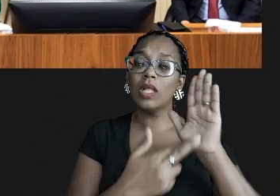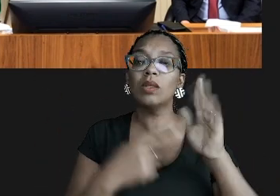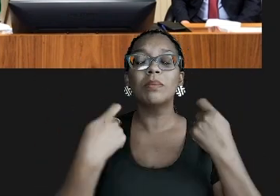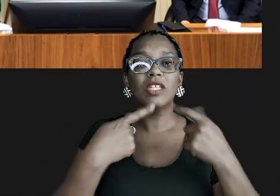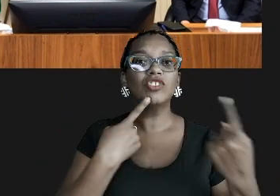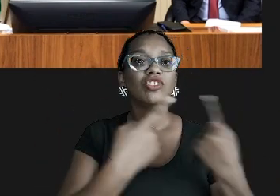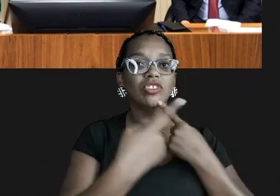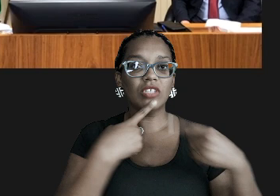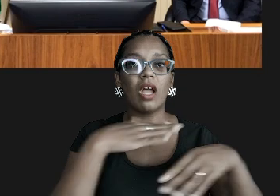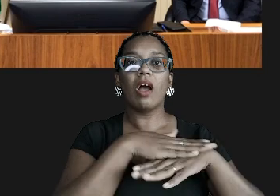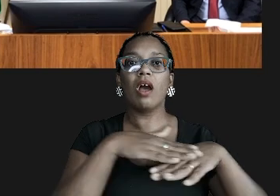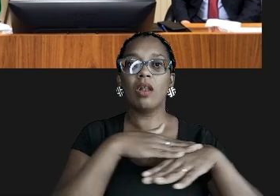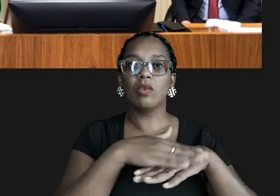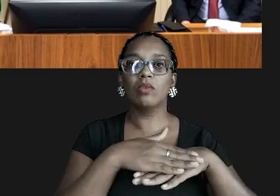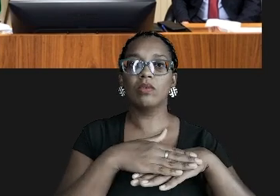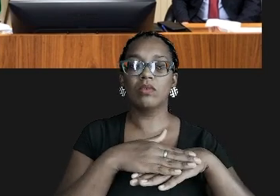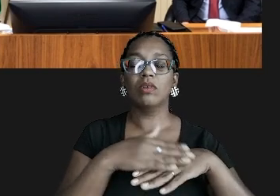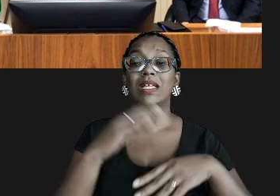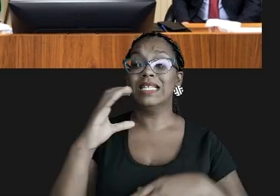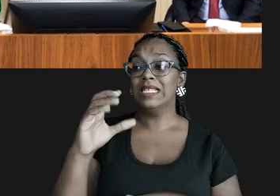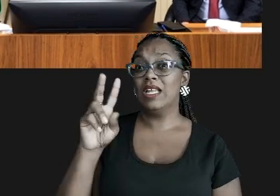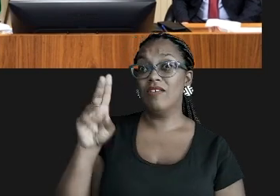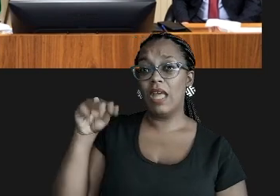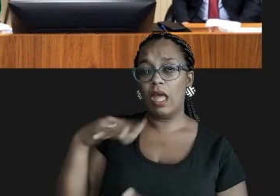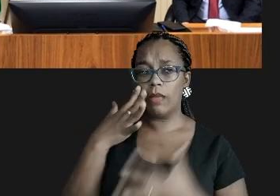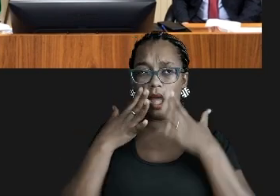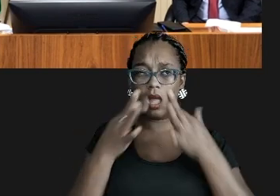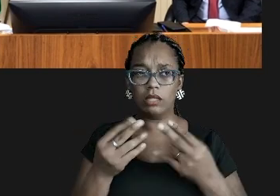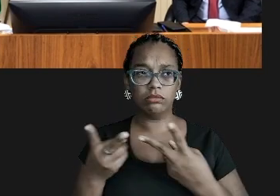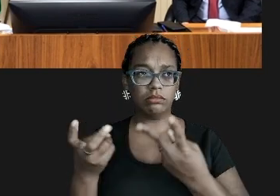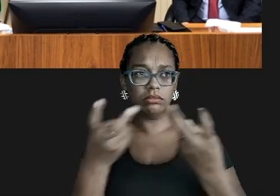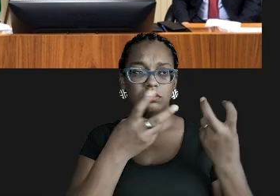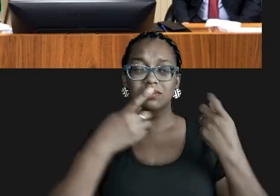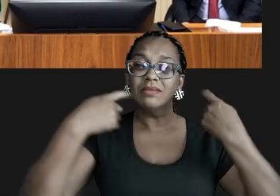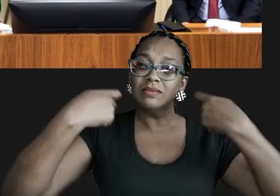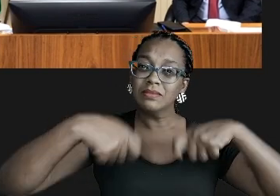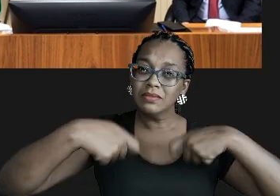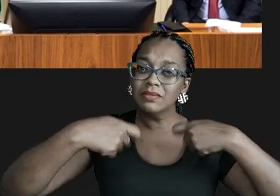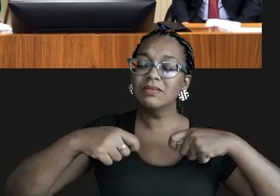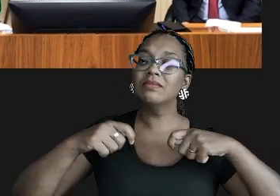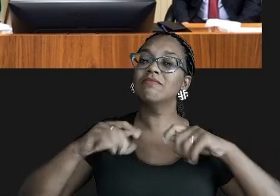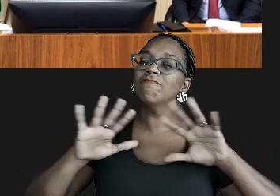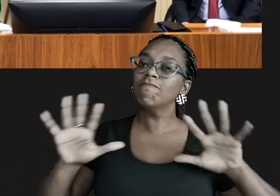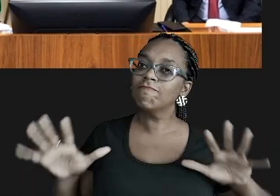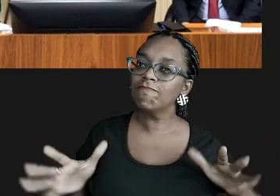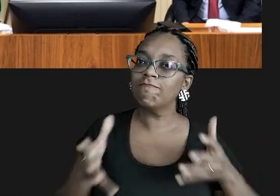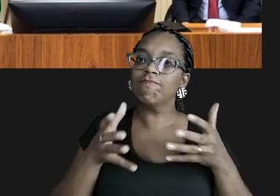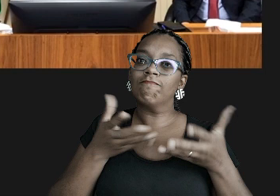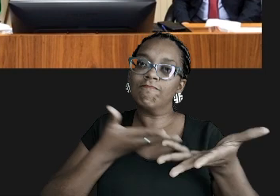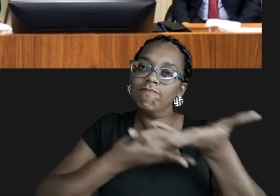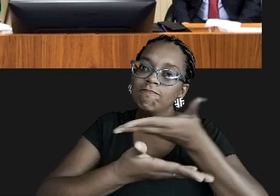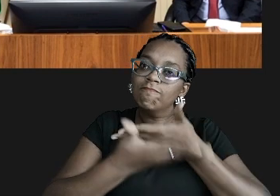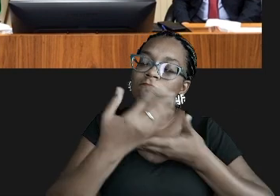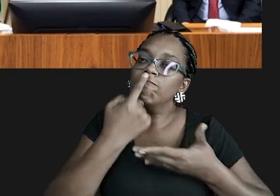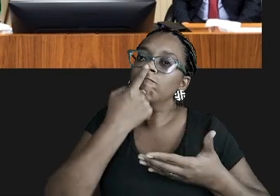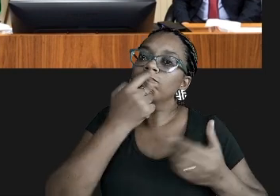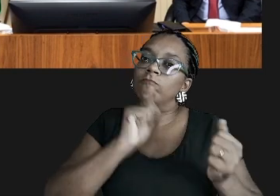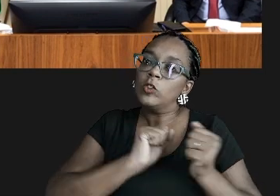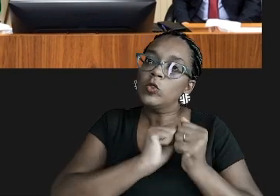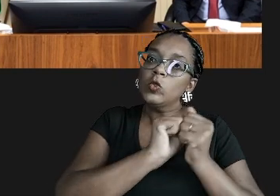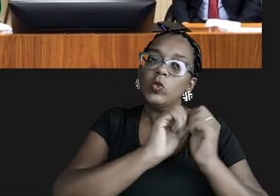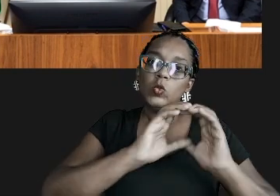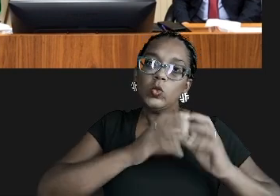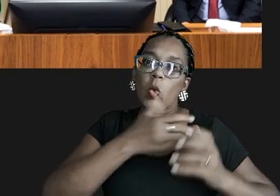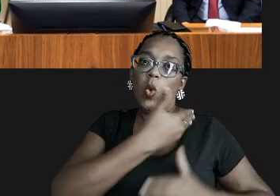diálogo mais do que nunca A cvm tá atenta a necessidade de estabelecer uma relação mais estreita com